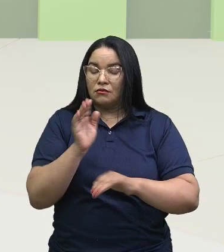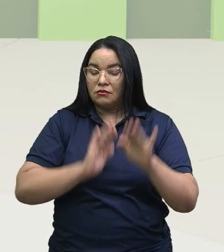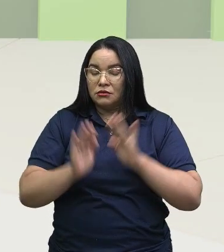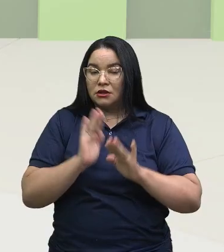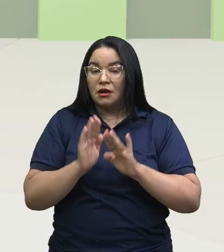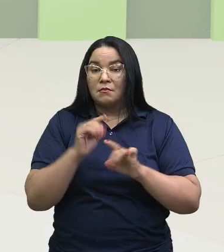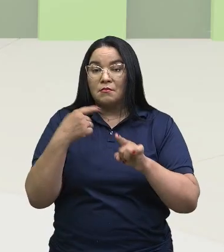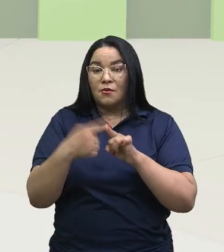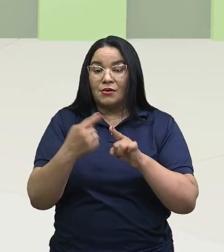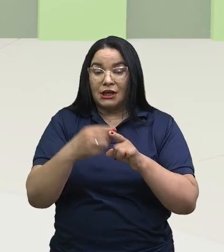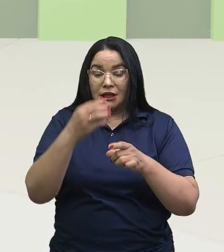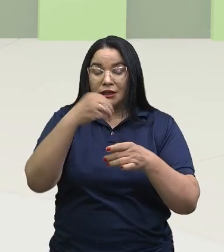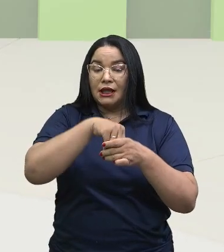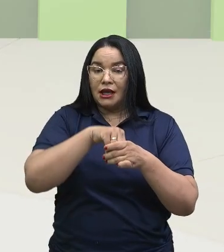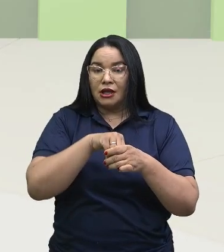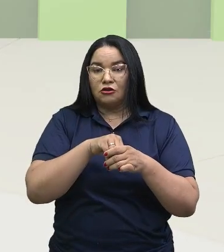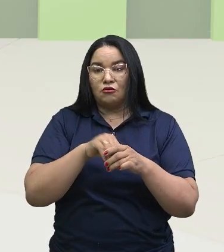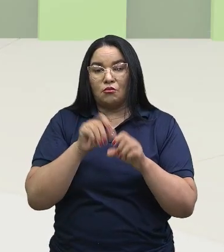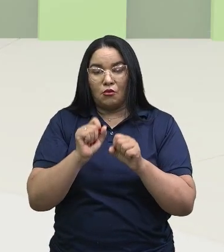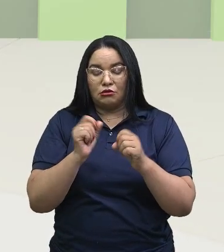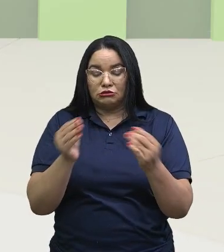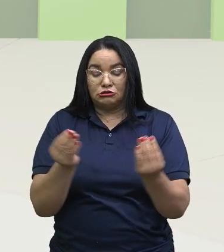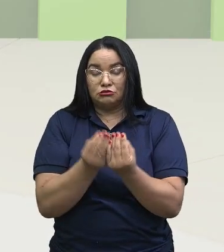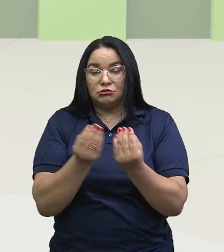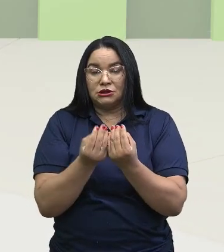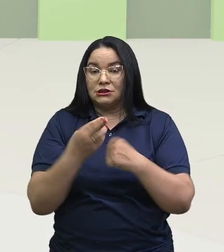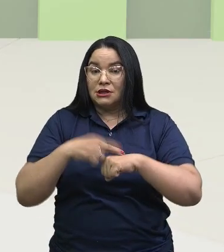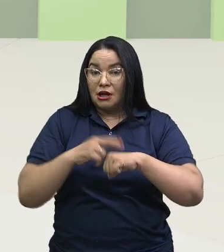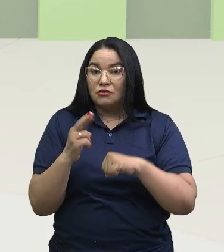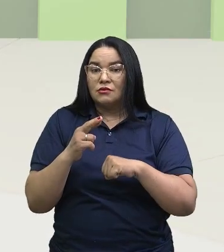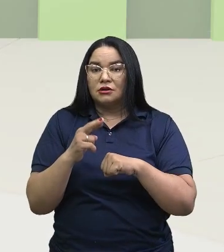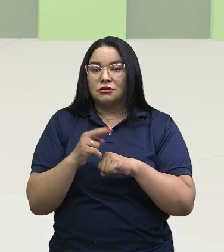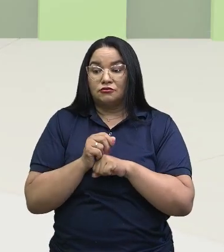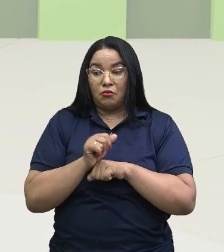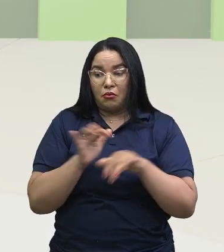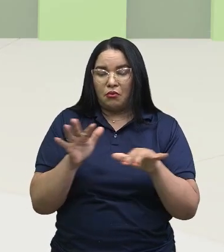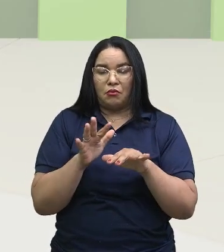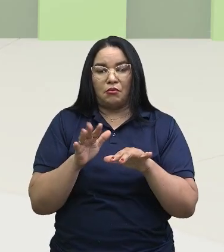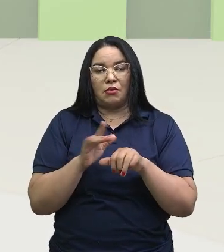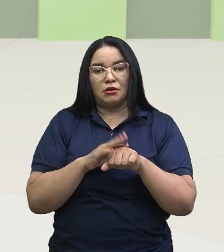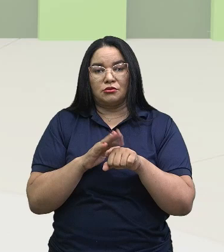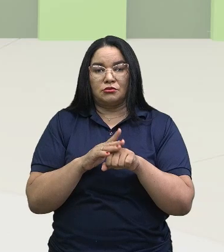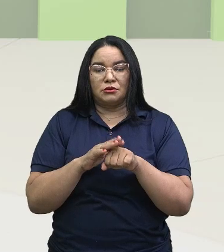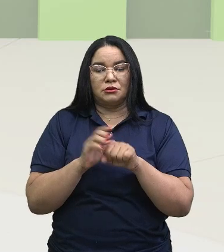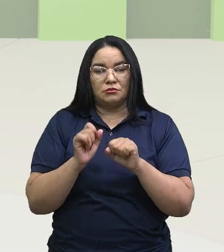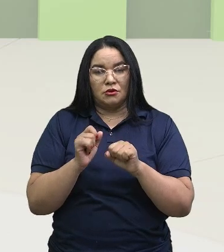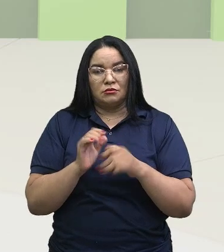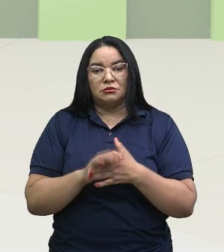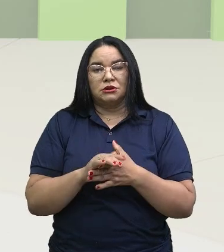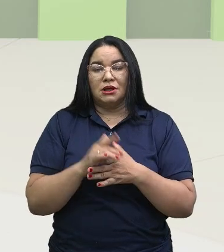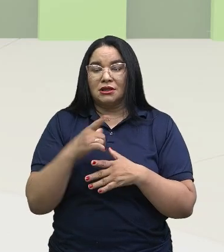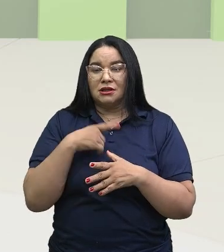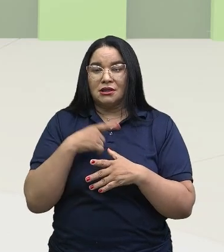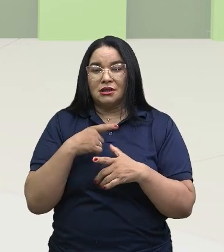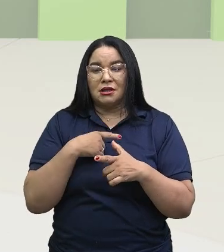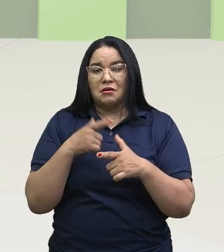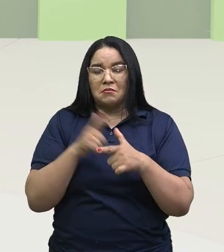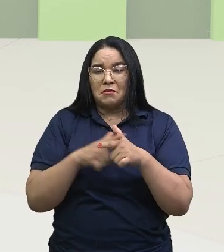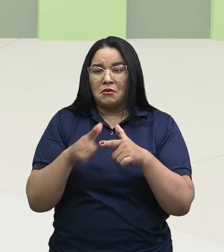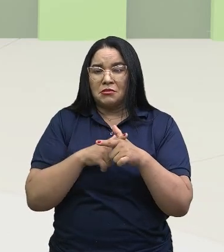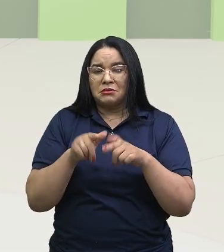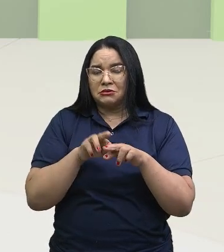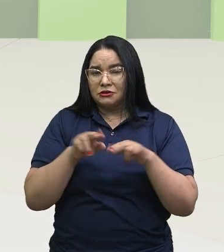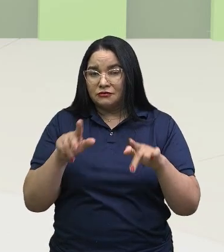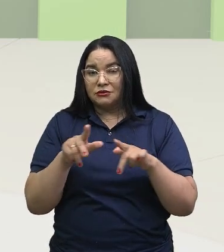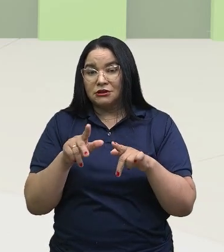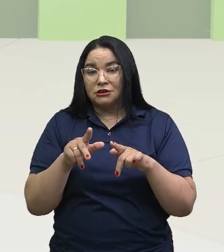com o que está dentro desse equipamento. E aí, claro, como a gente acabou de falar, tiveram várias consequências,